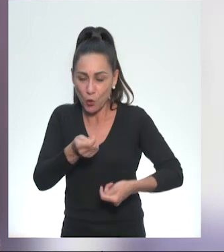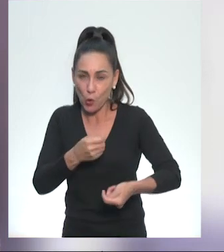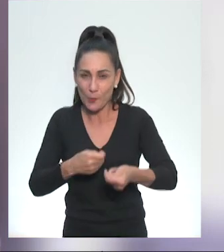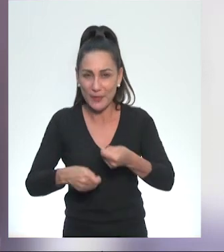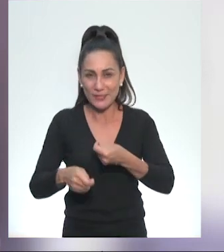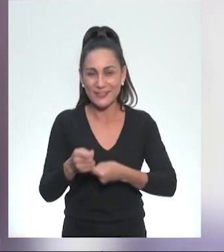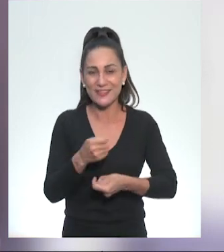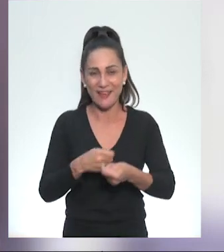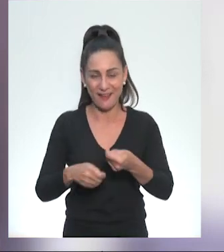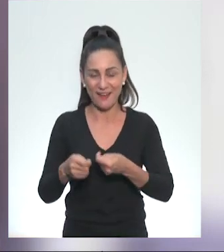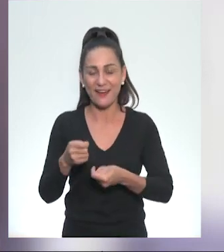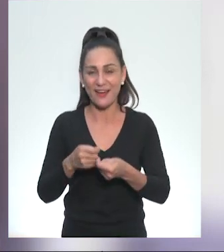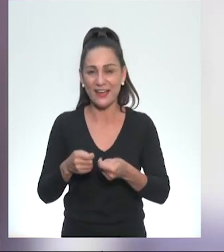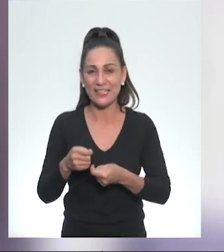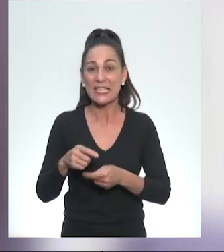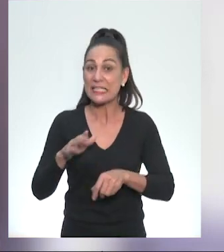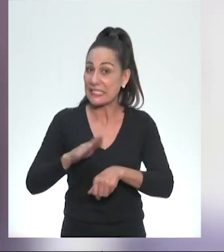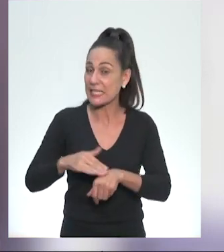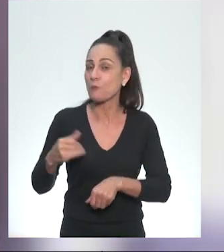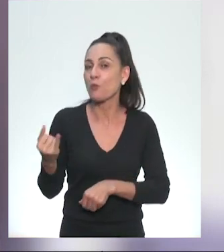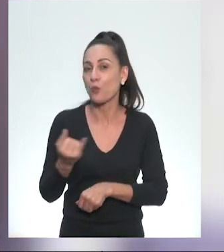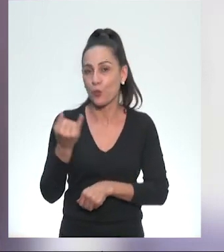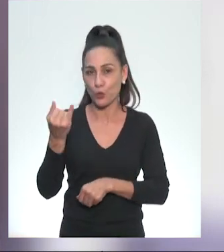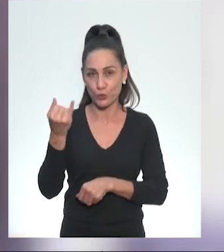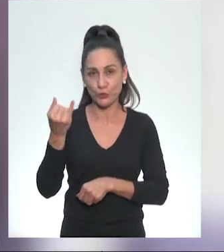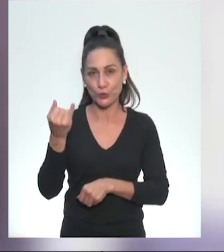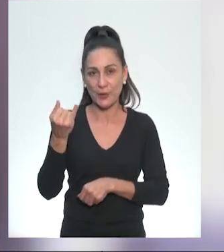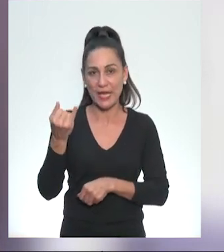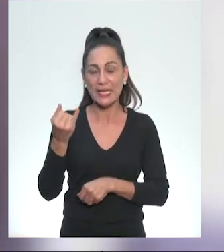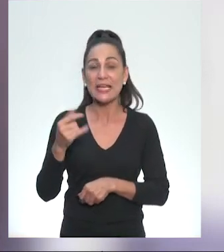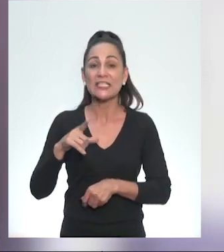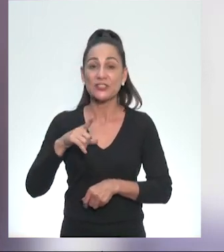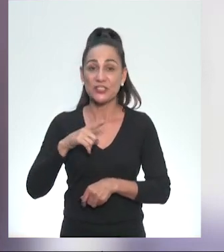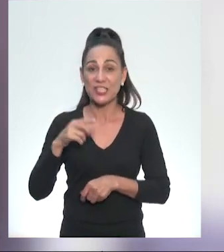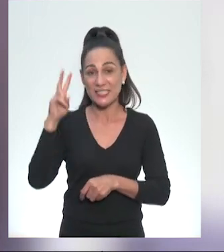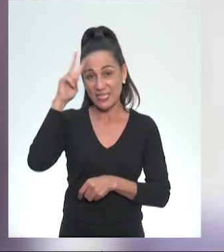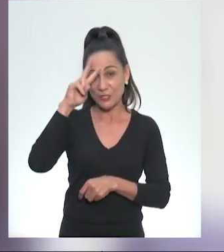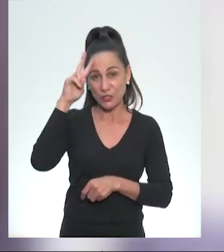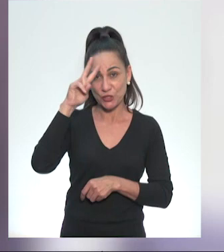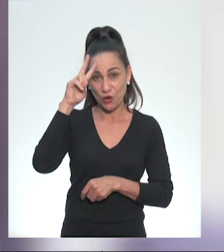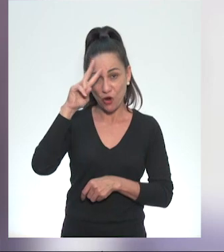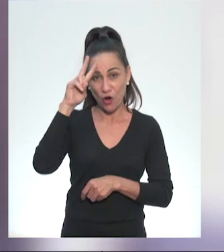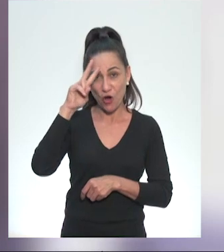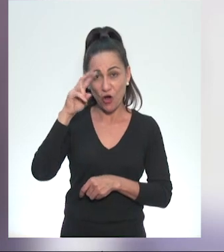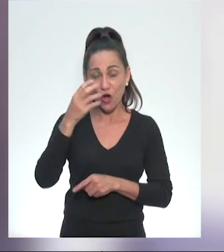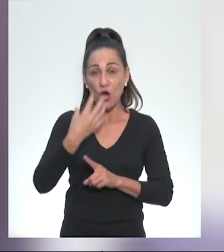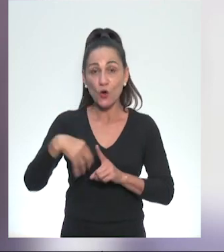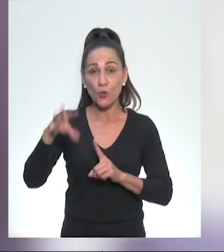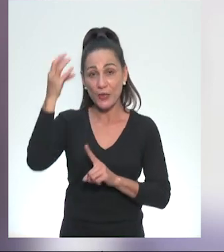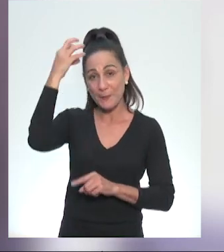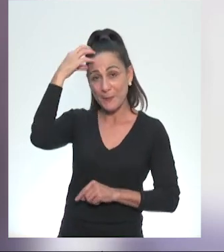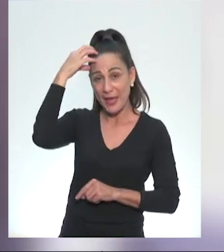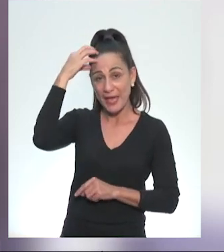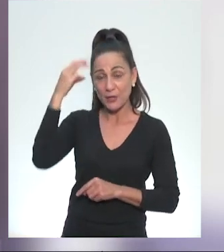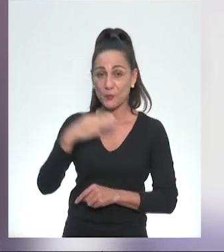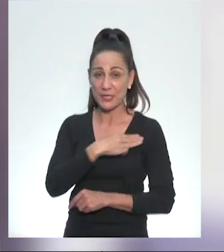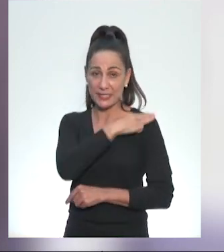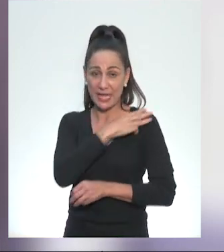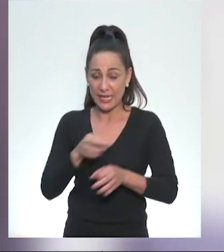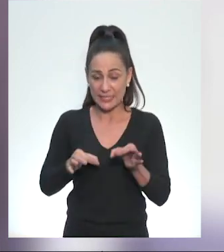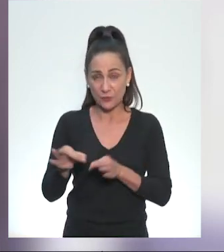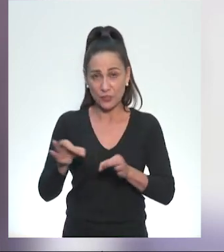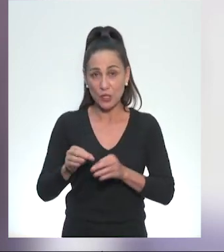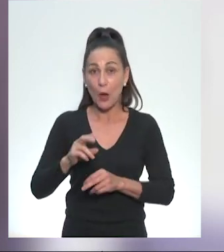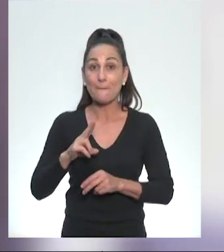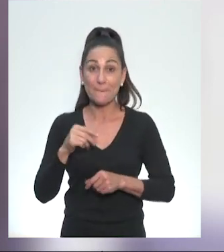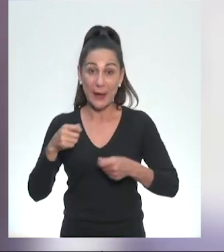Que, novamente, é algo importante. Então, tinha essa história de ter o império militar, essa organização, mas o